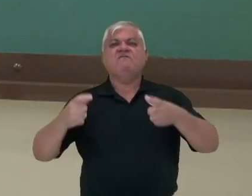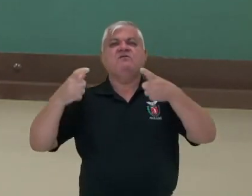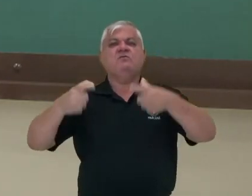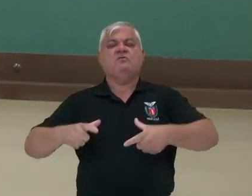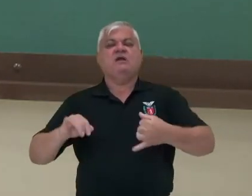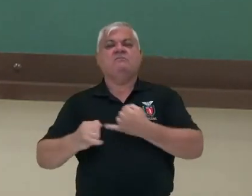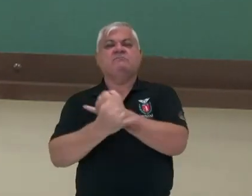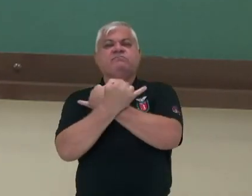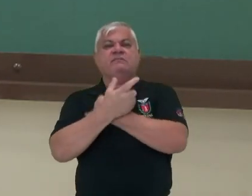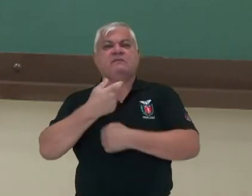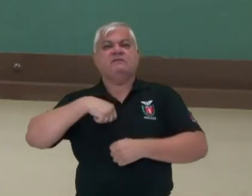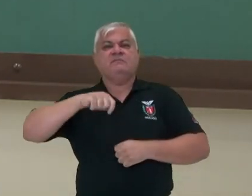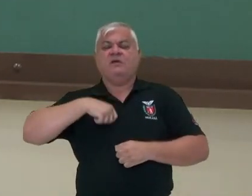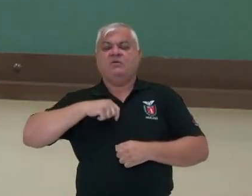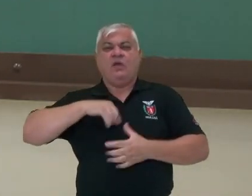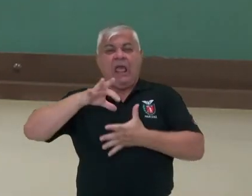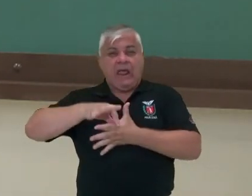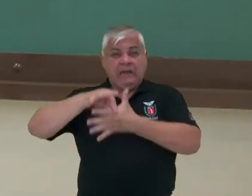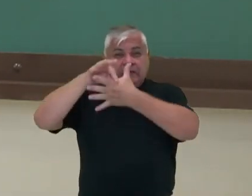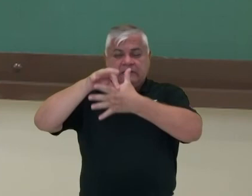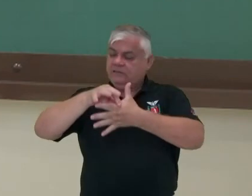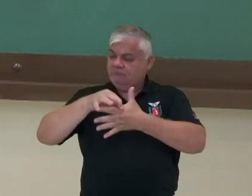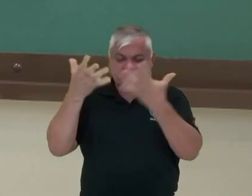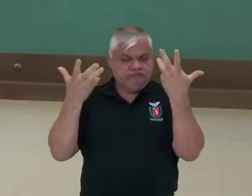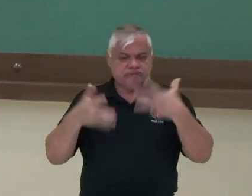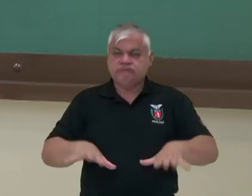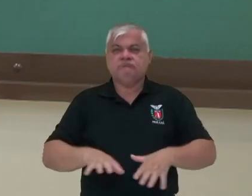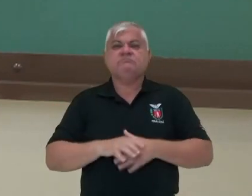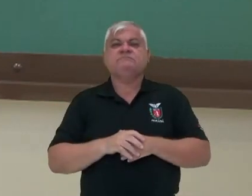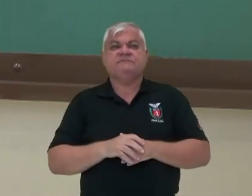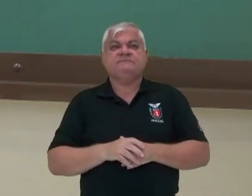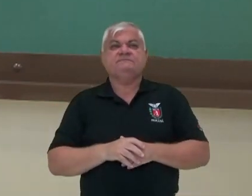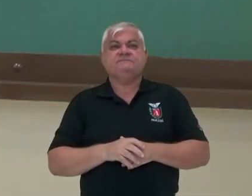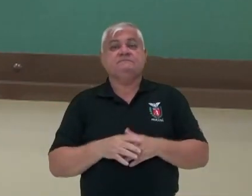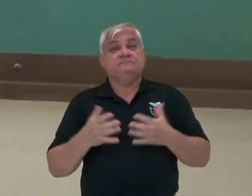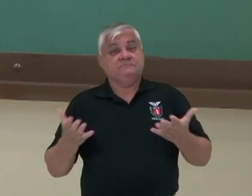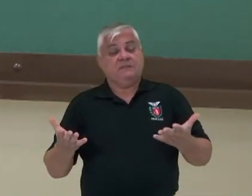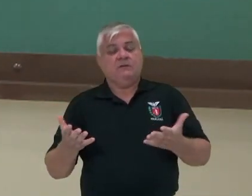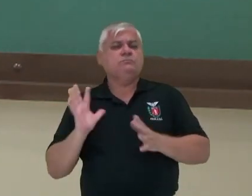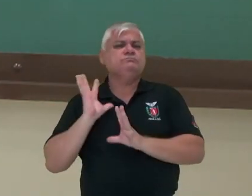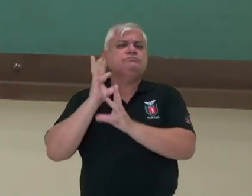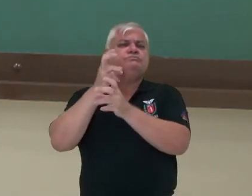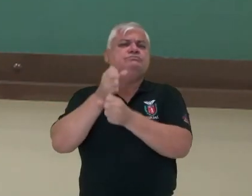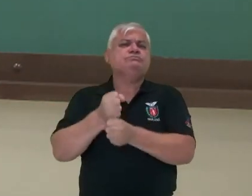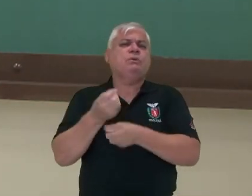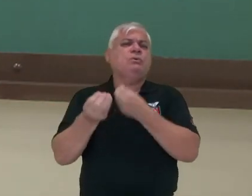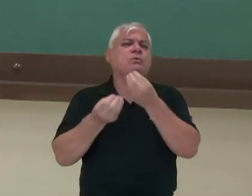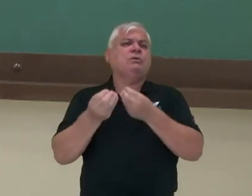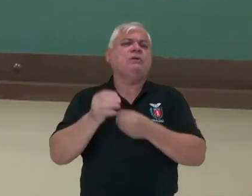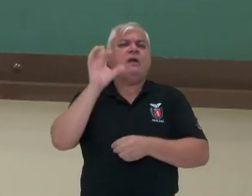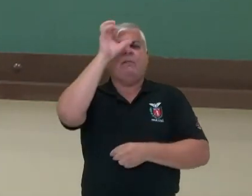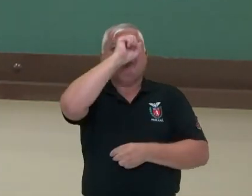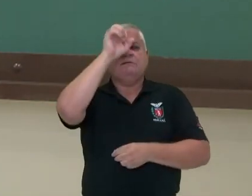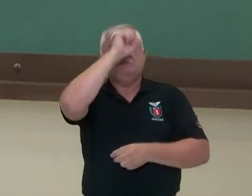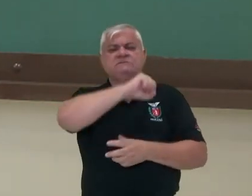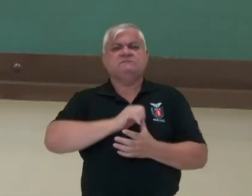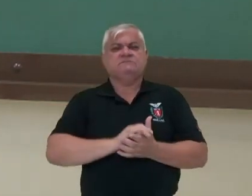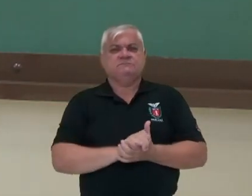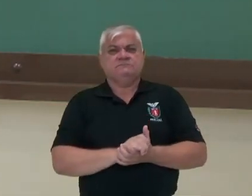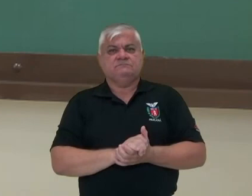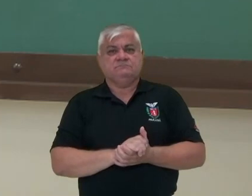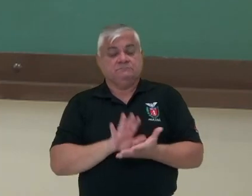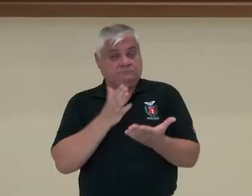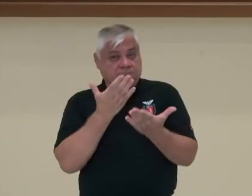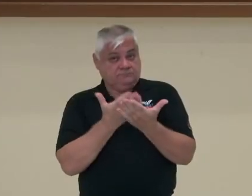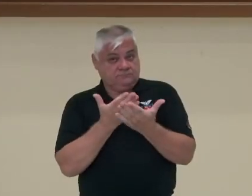não houvesse um outro líder que reagisse à dominação espanhola. Vamos fazer então a retomada da nossa aula? Nessa aula